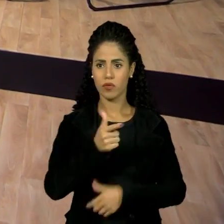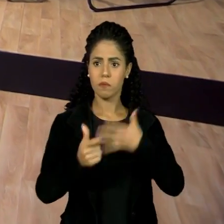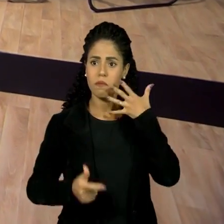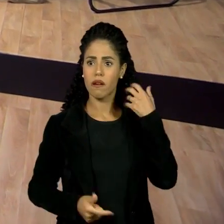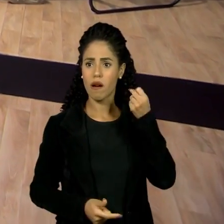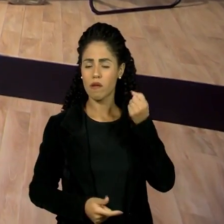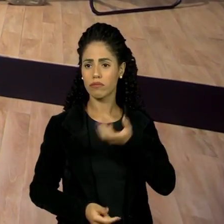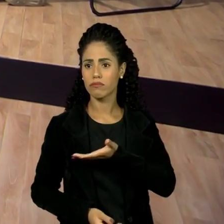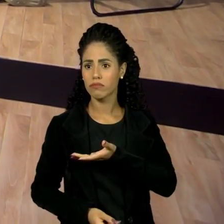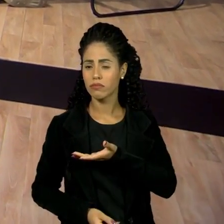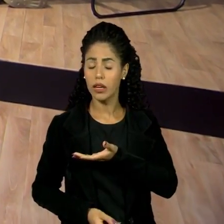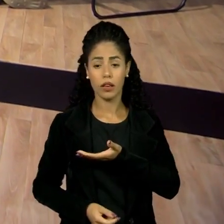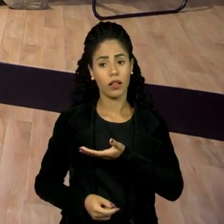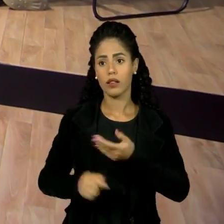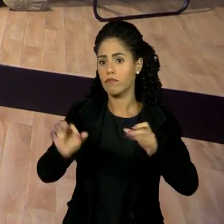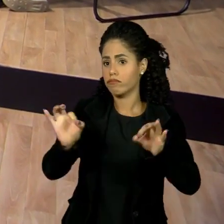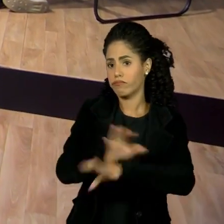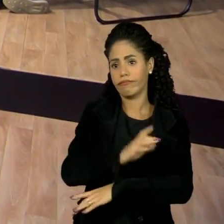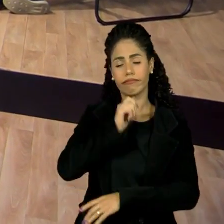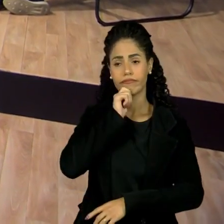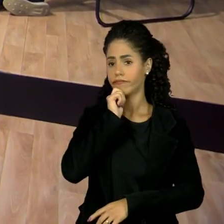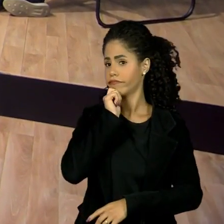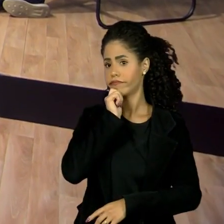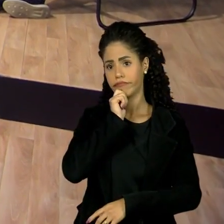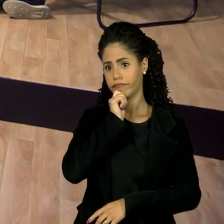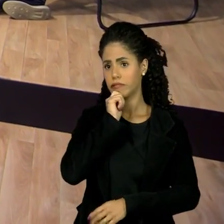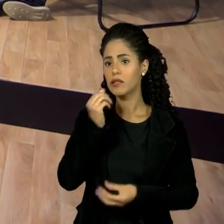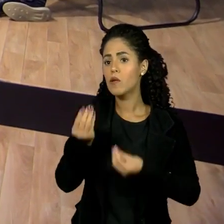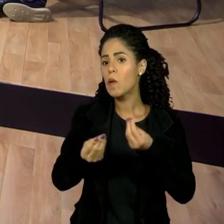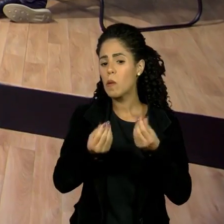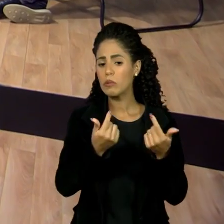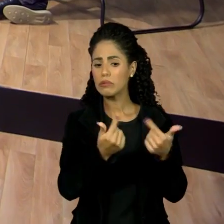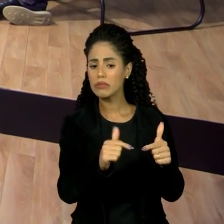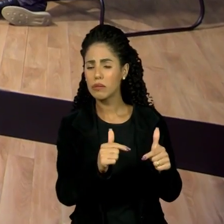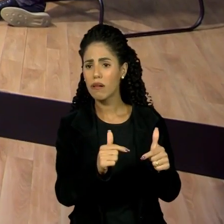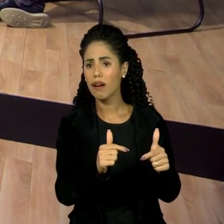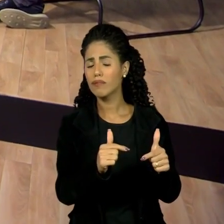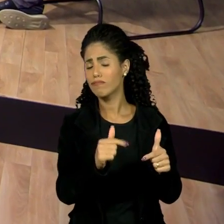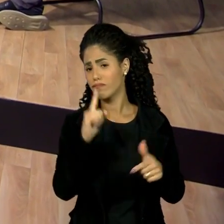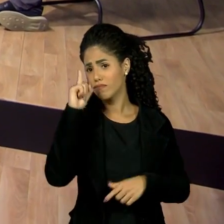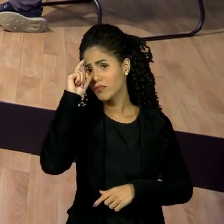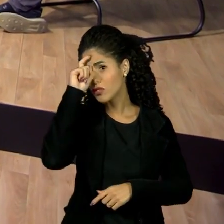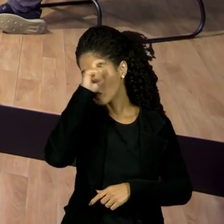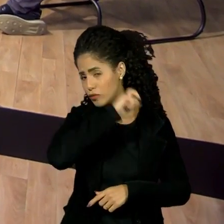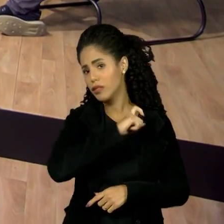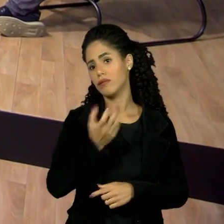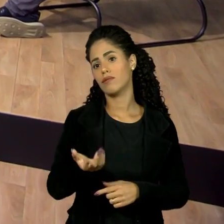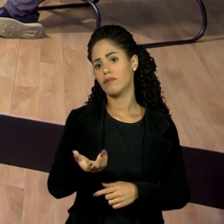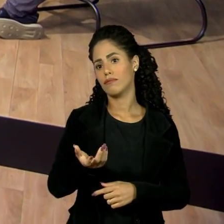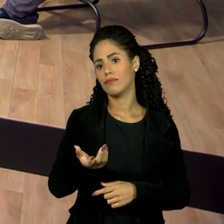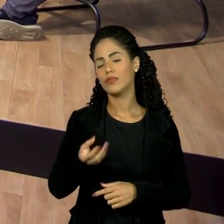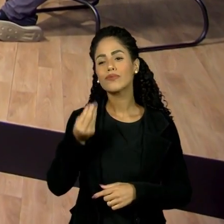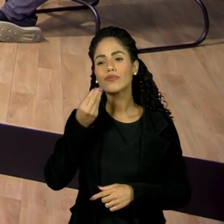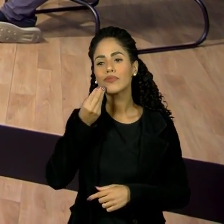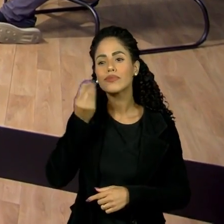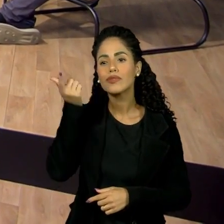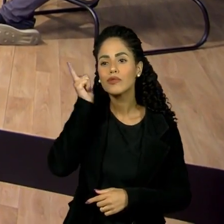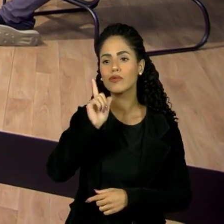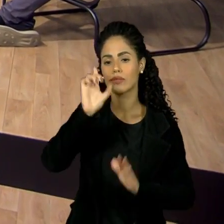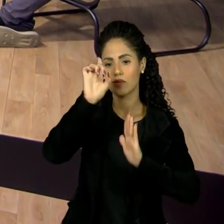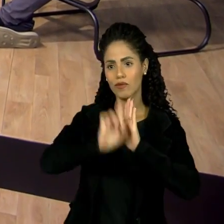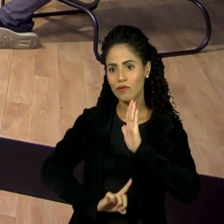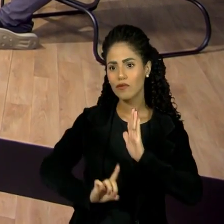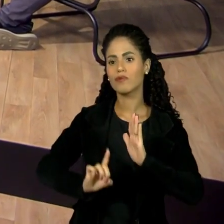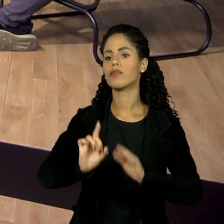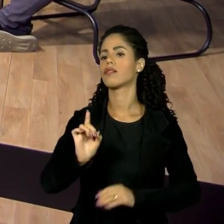não vão estar preparados nem para o mercado de trabalho, muito menos para participar e usufruir do direito